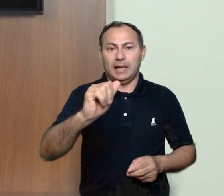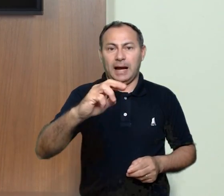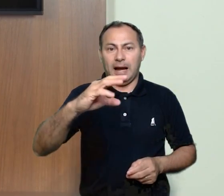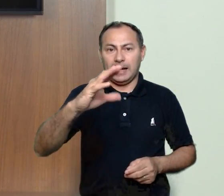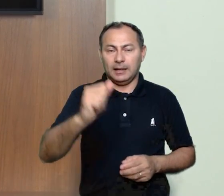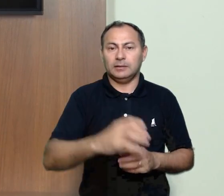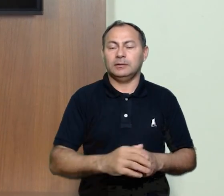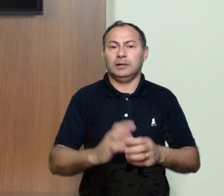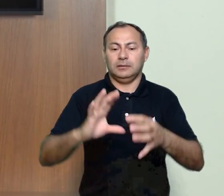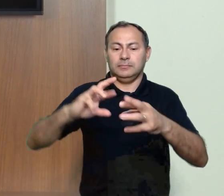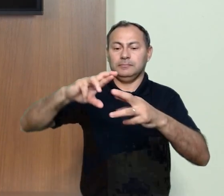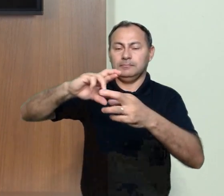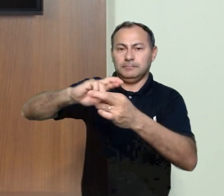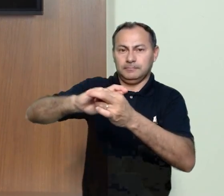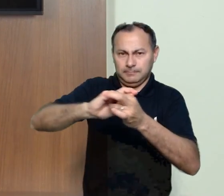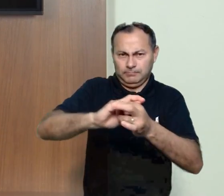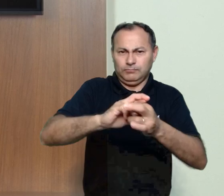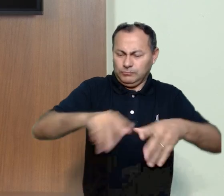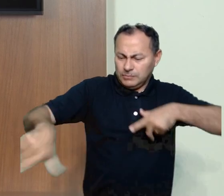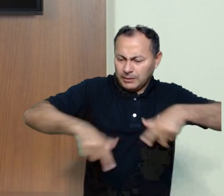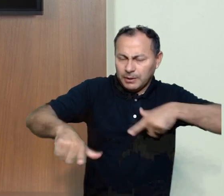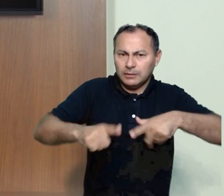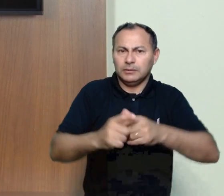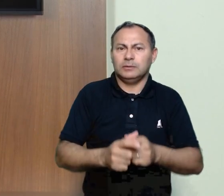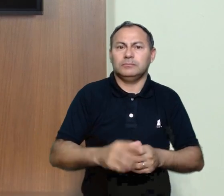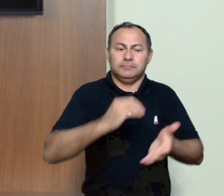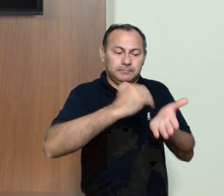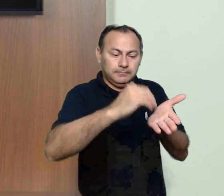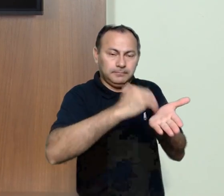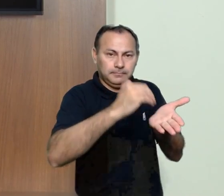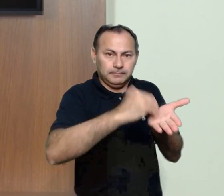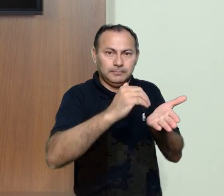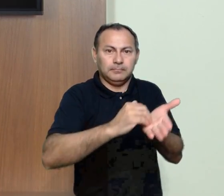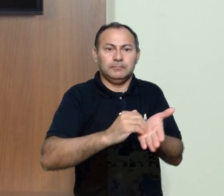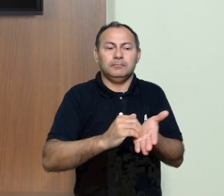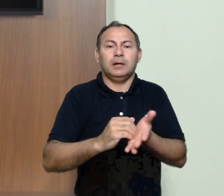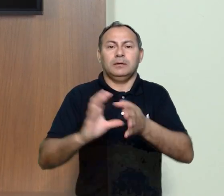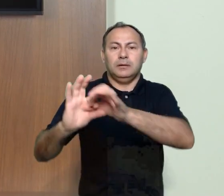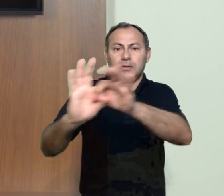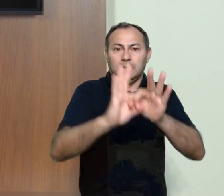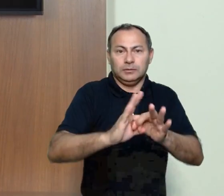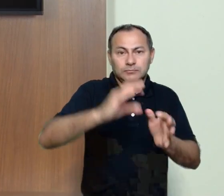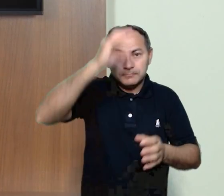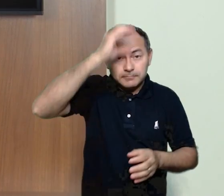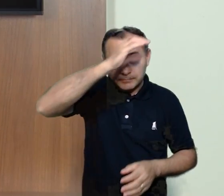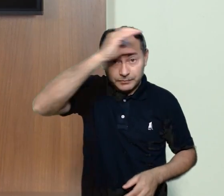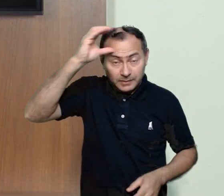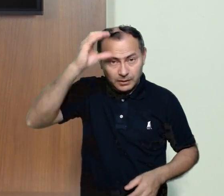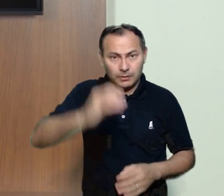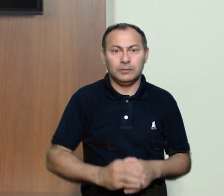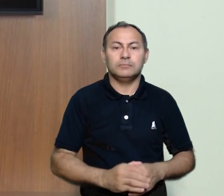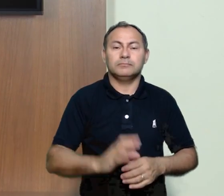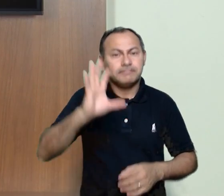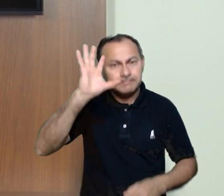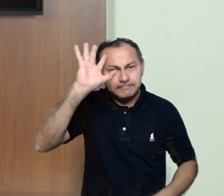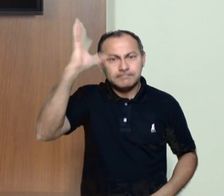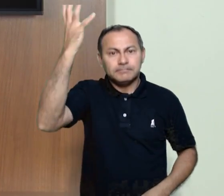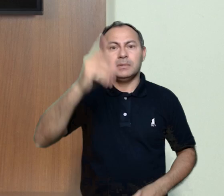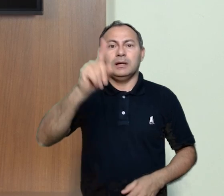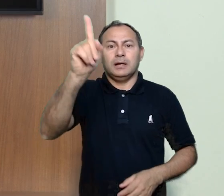na sequência do intenso trabalho do Secretariado para a Unidade dos Cristãos,